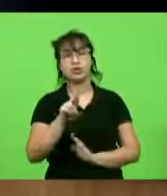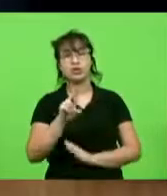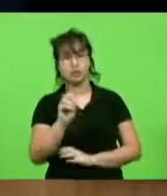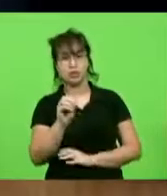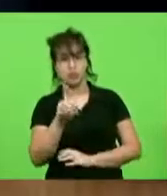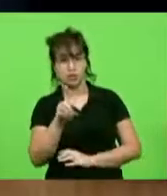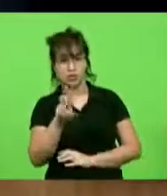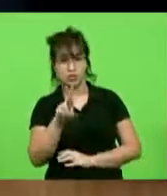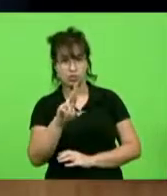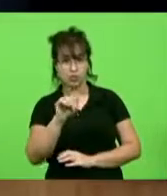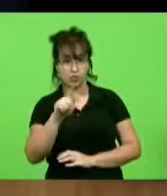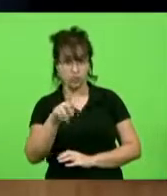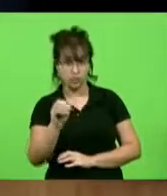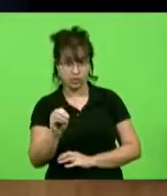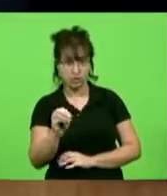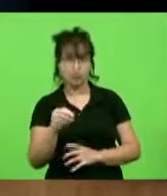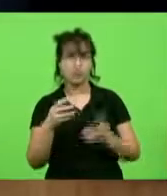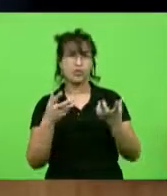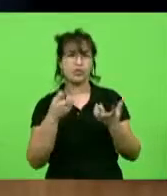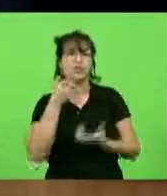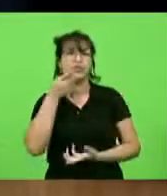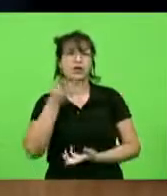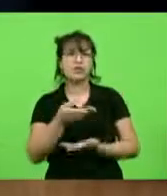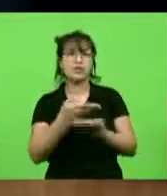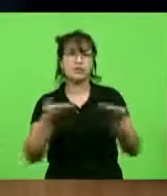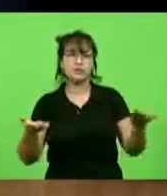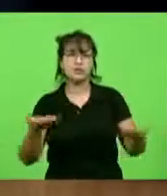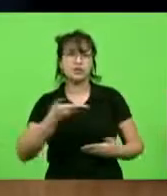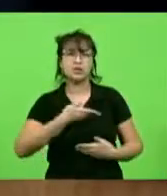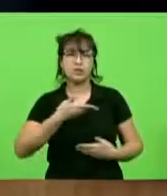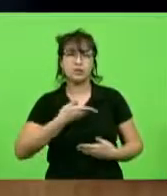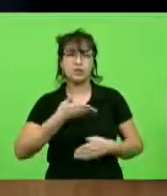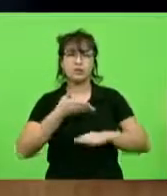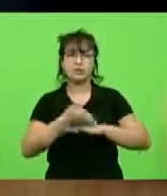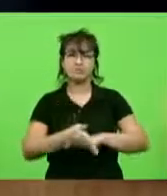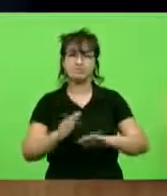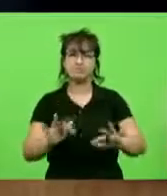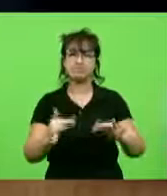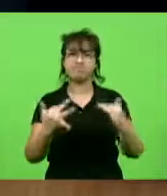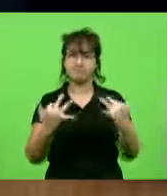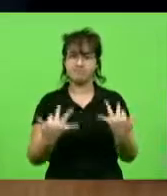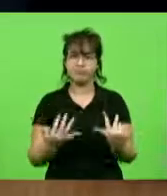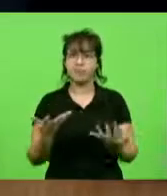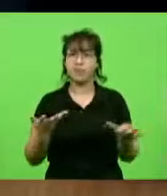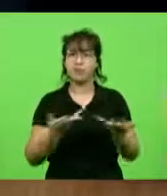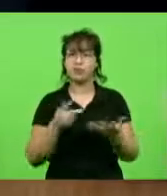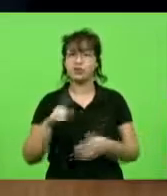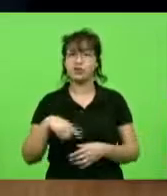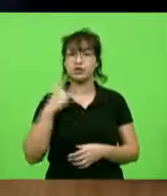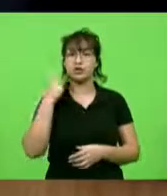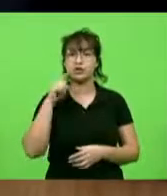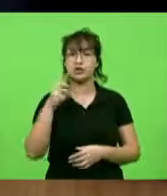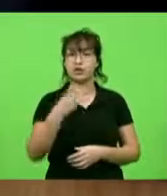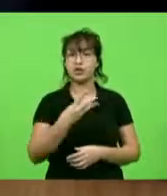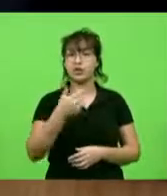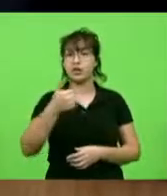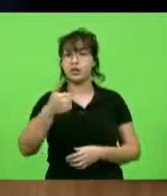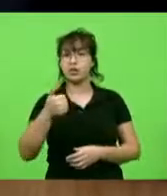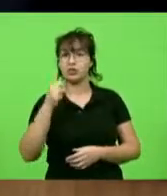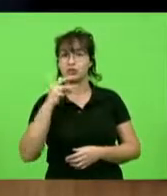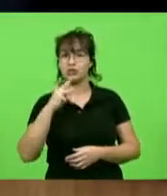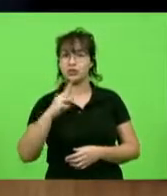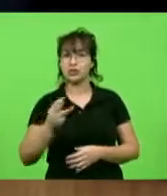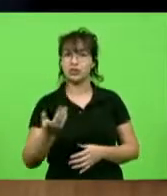aos nobres colegas e a todos que nos acompanham nesta sessão, hoje é dia 31 de março, hoje é o último